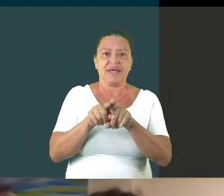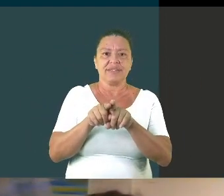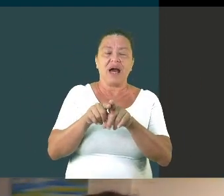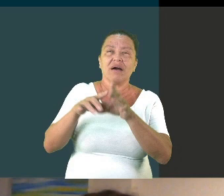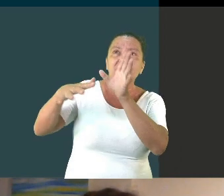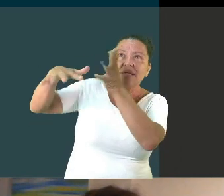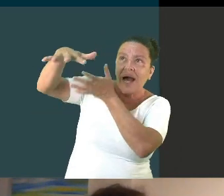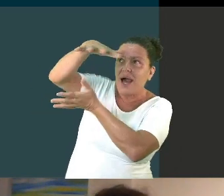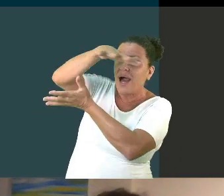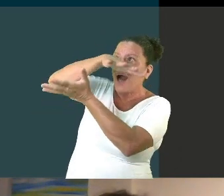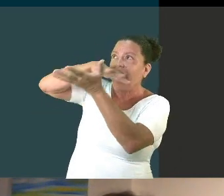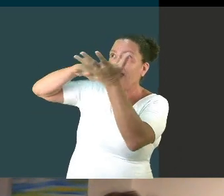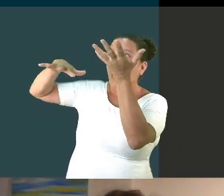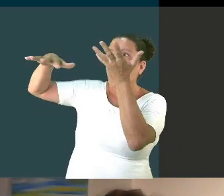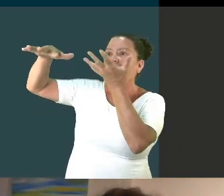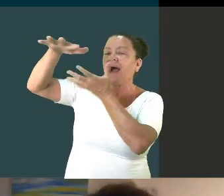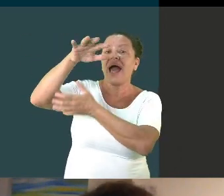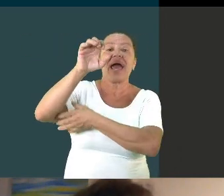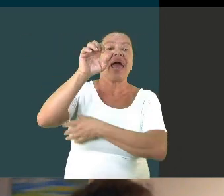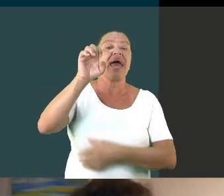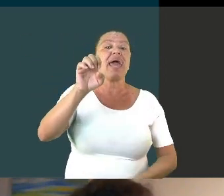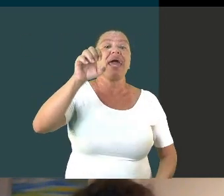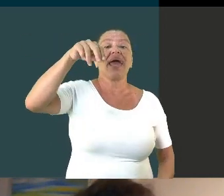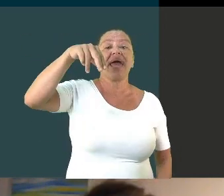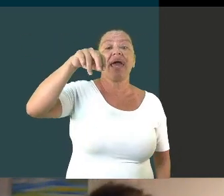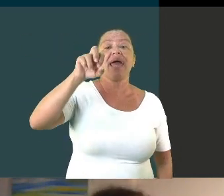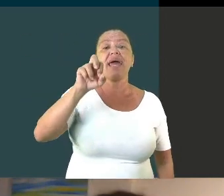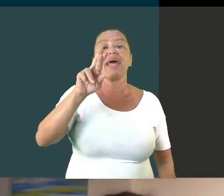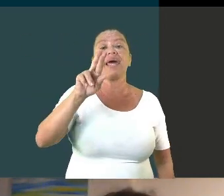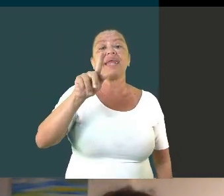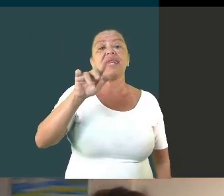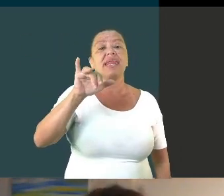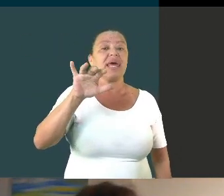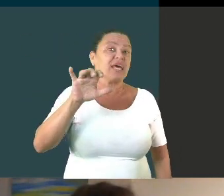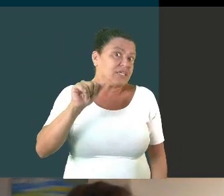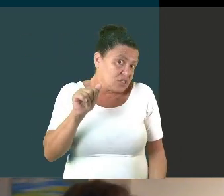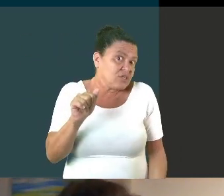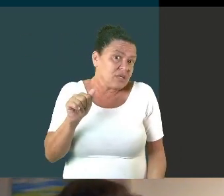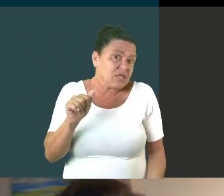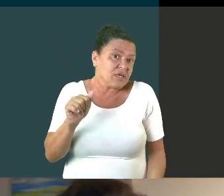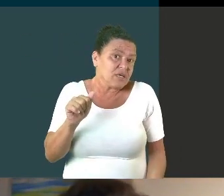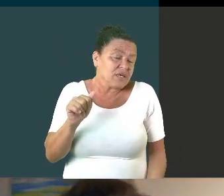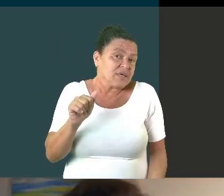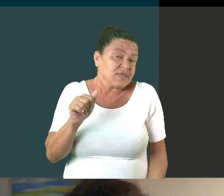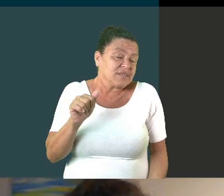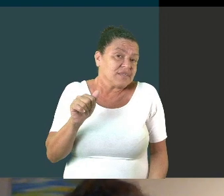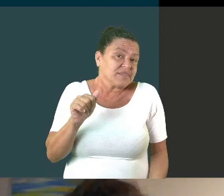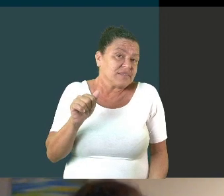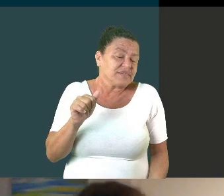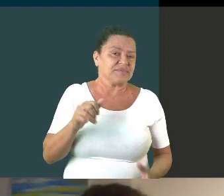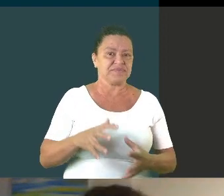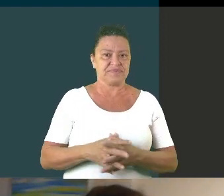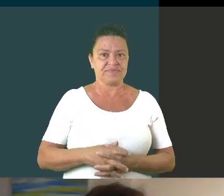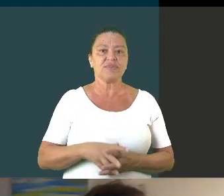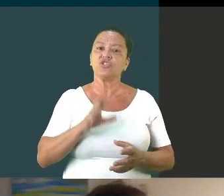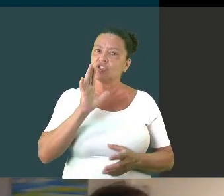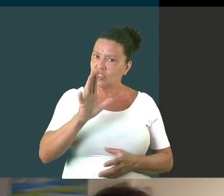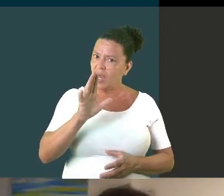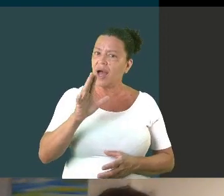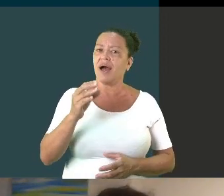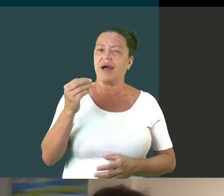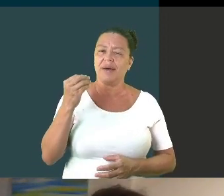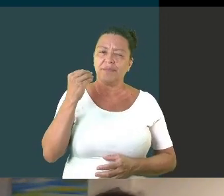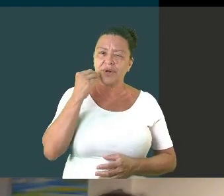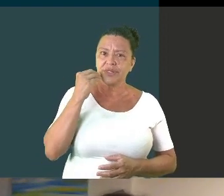universo. Através de qual meio? Através do fluido cósmico universal. Nós já tivemos a